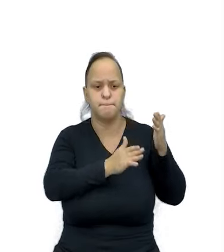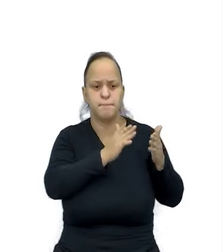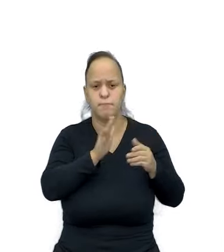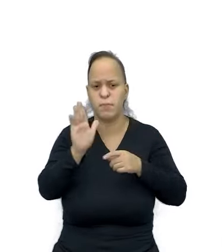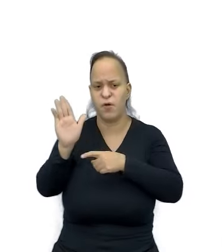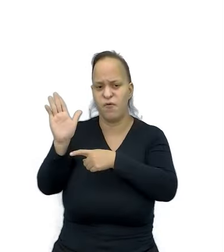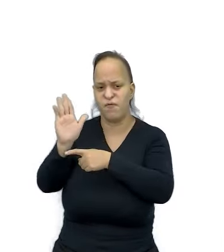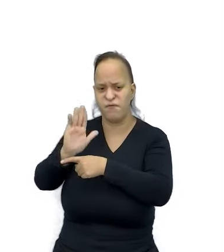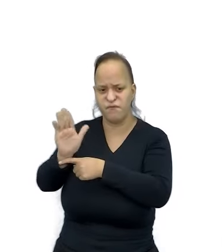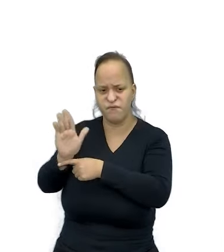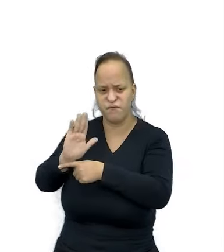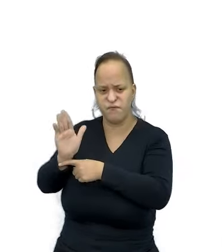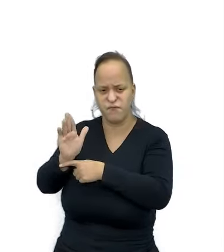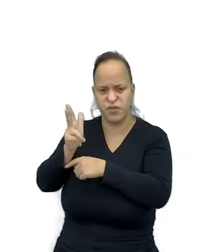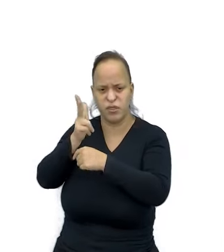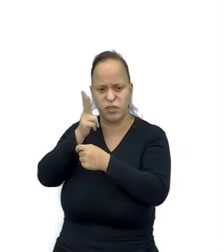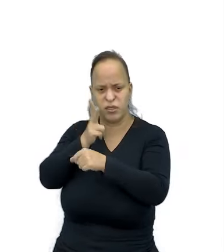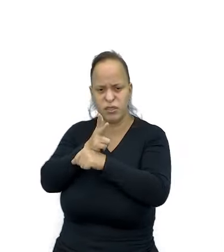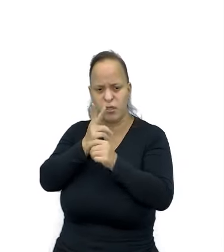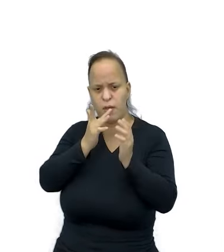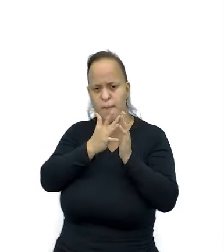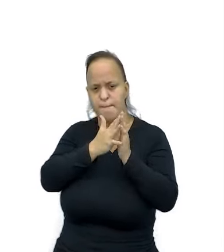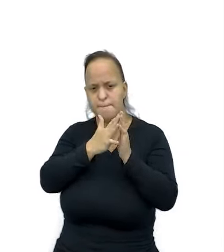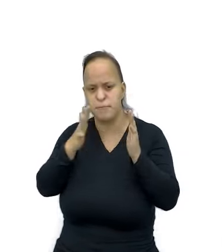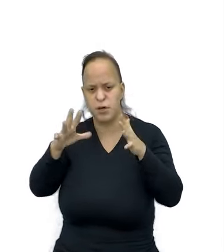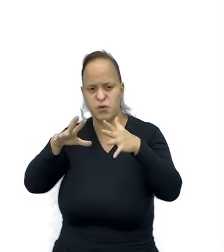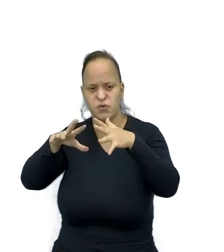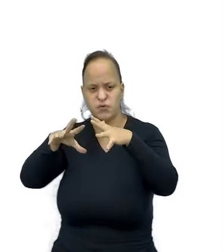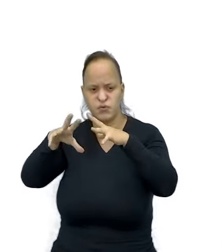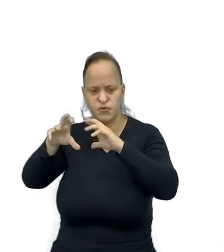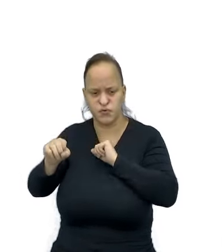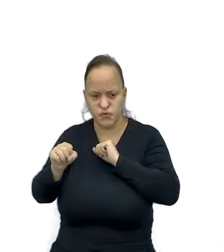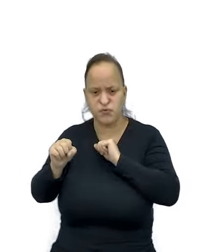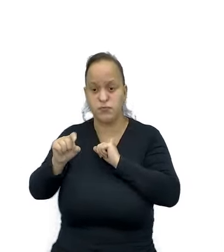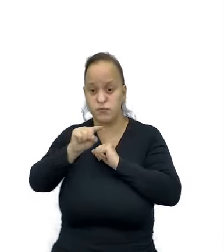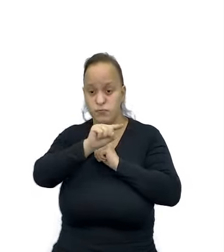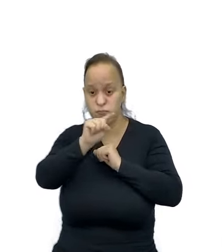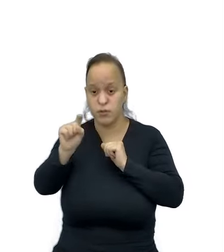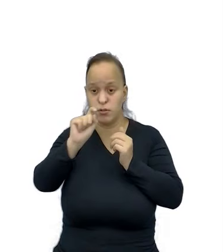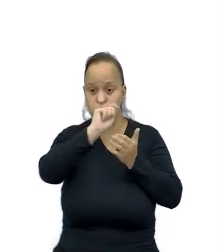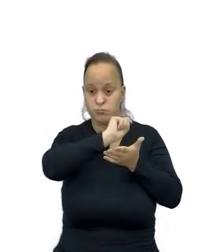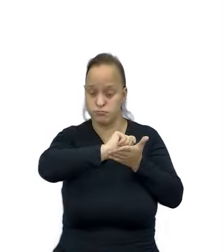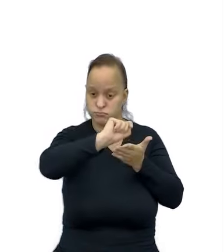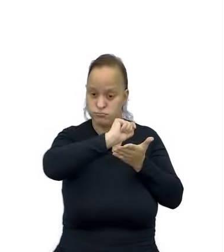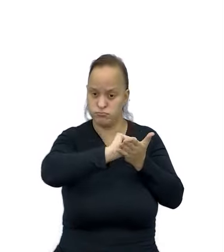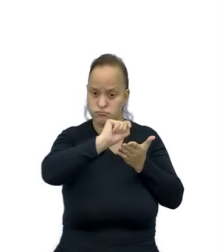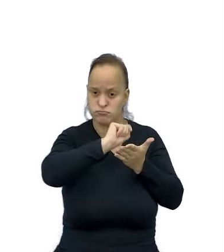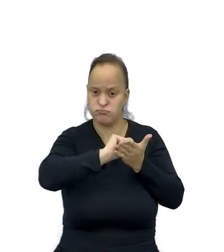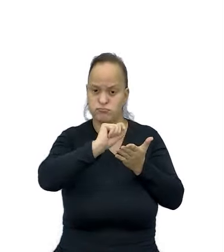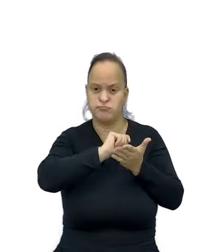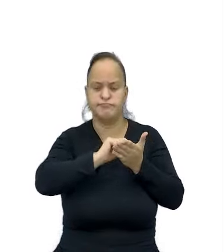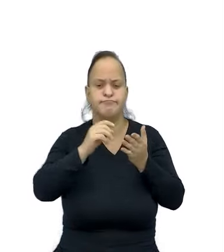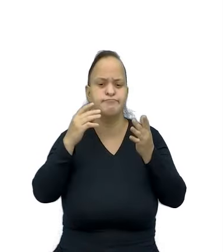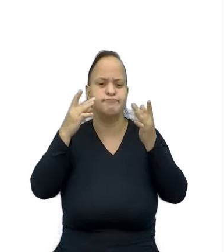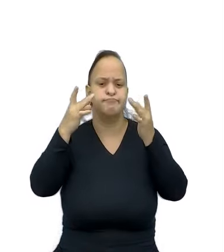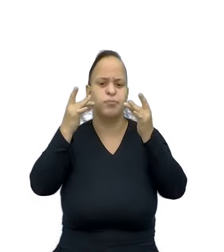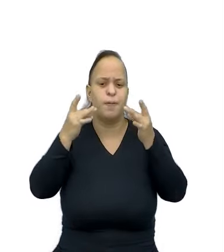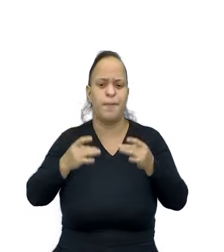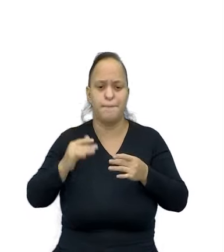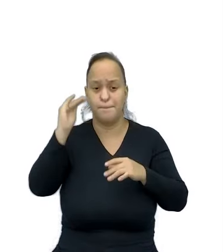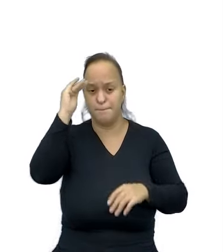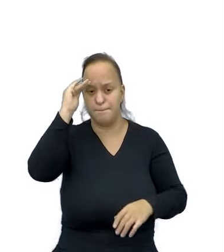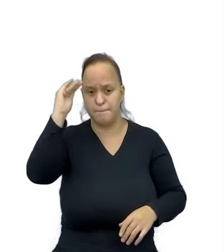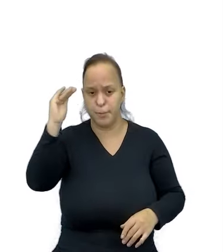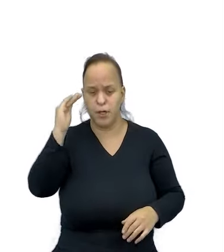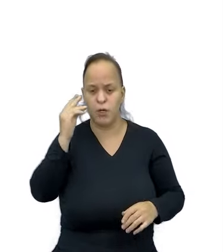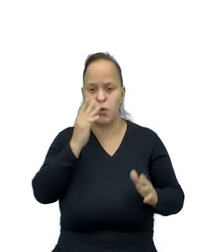tanto de etapa aqui como de série, anotar aí no diário de bordo de vocês, né, os pontos principais da formação. Aí, no